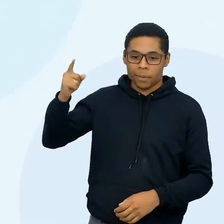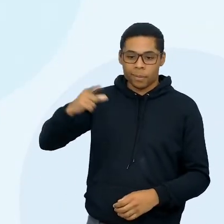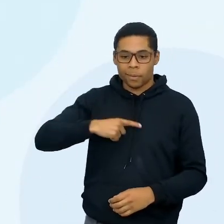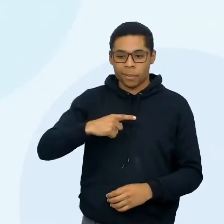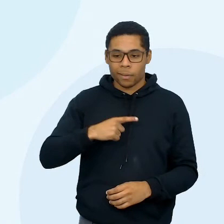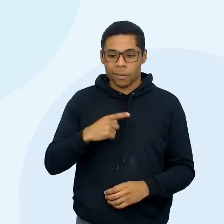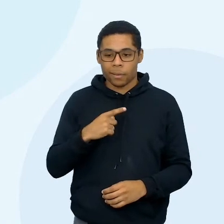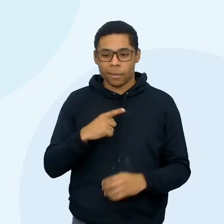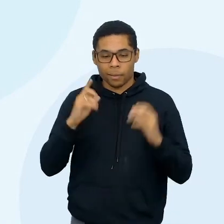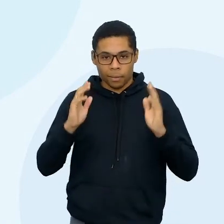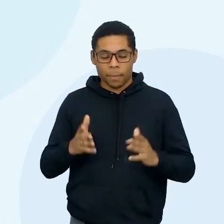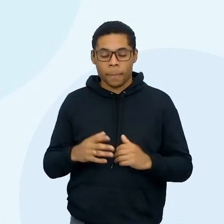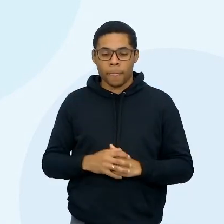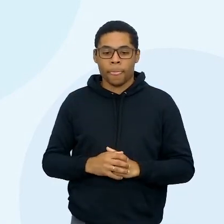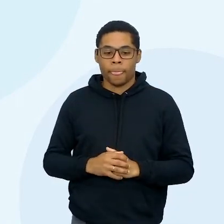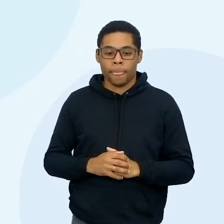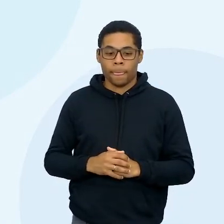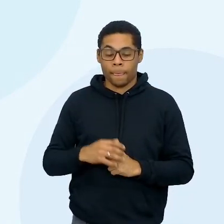até